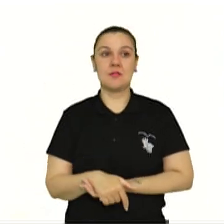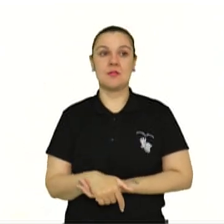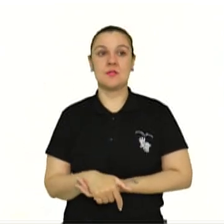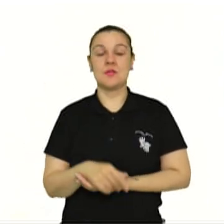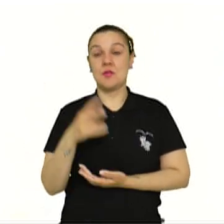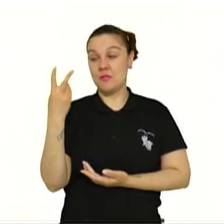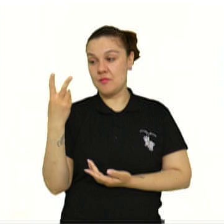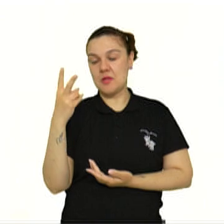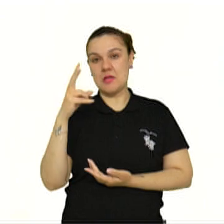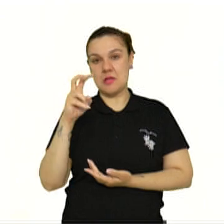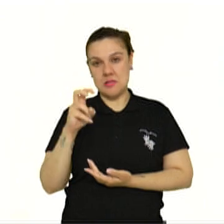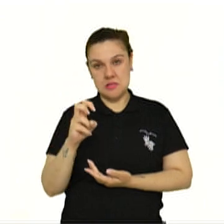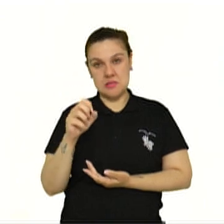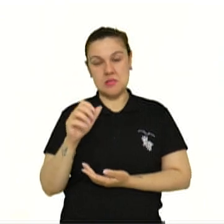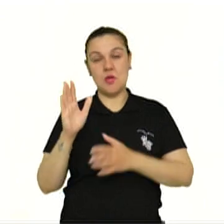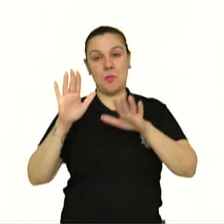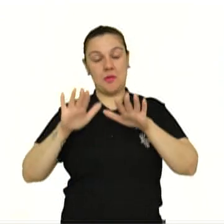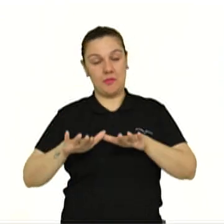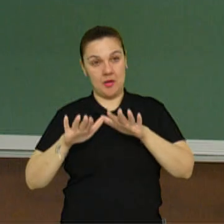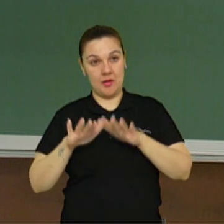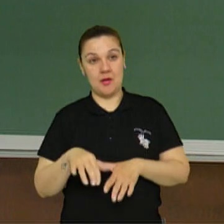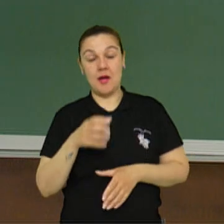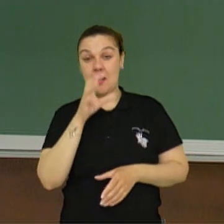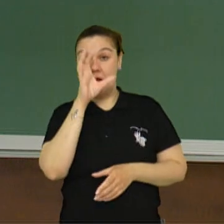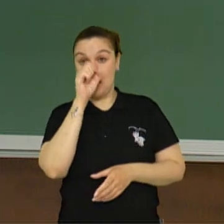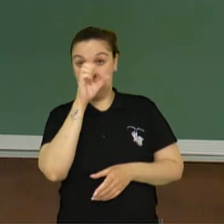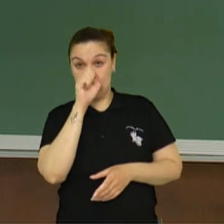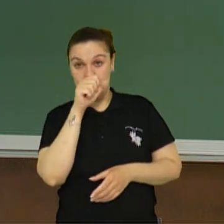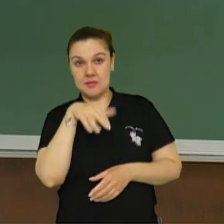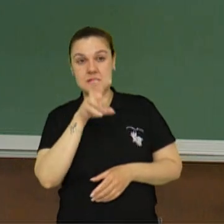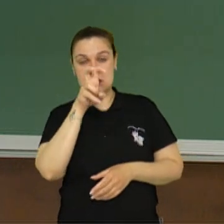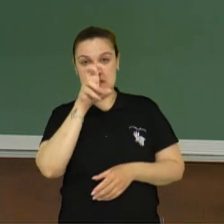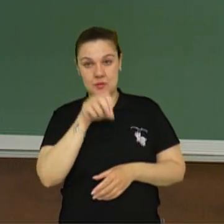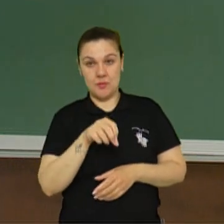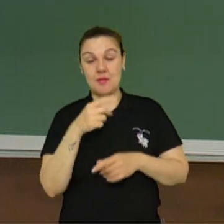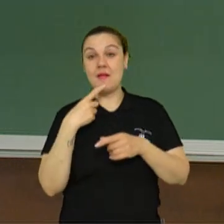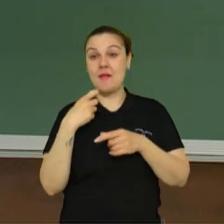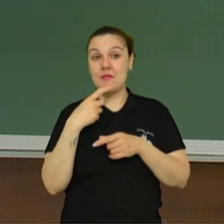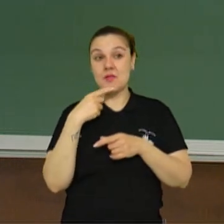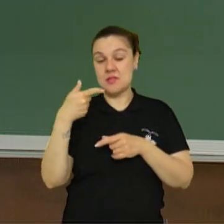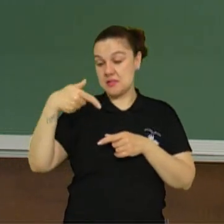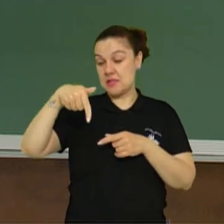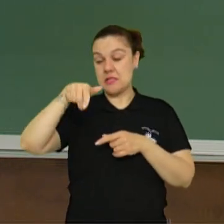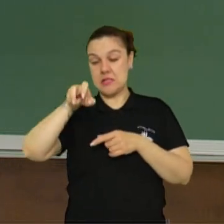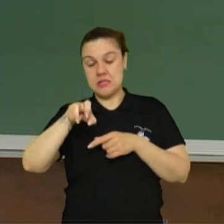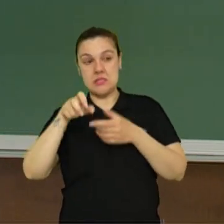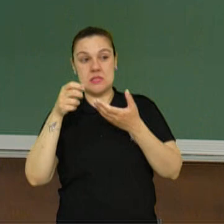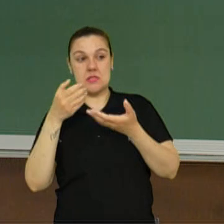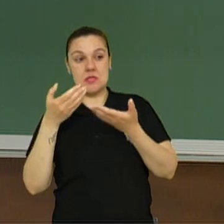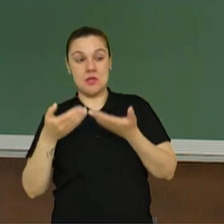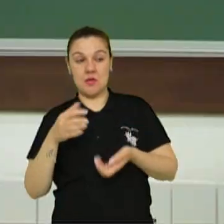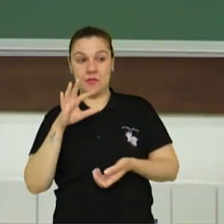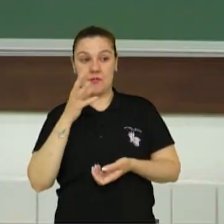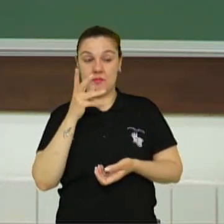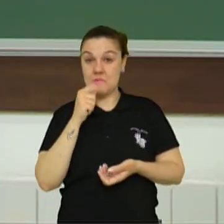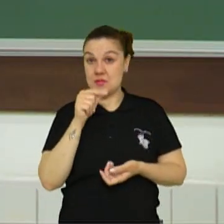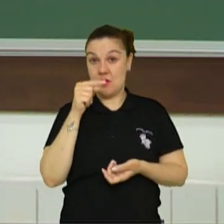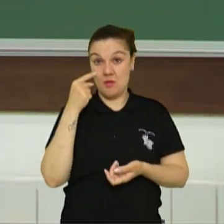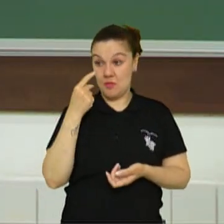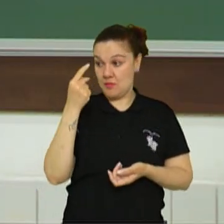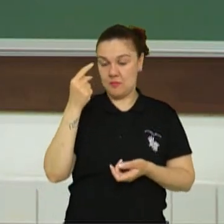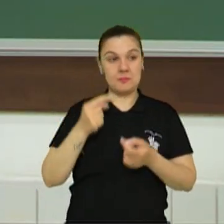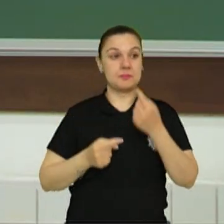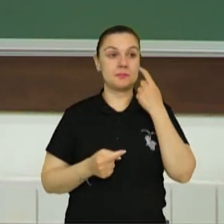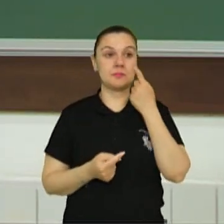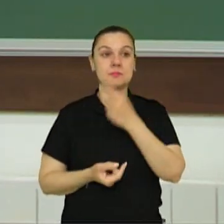tem 25% menos de velocidade, a laranja tem 50% e a vermelha 75% menos de velocidade. Eu trouxe uma aqui para vocês